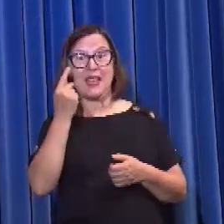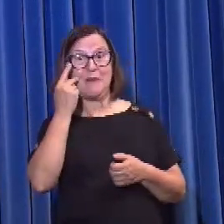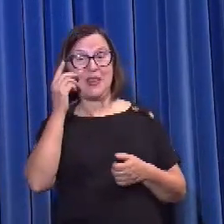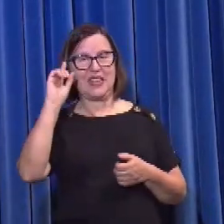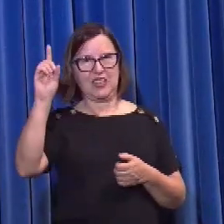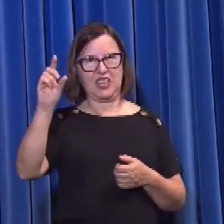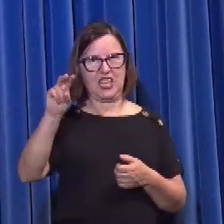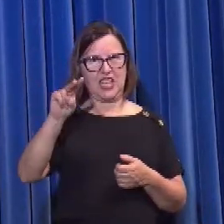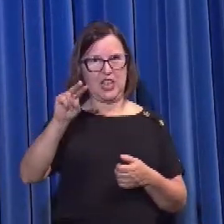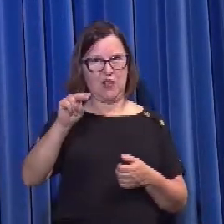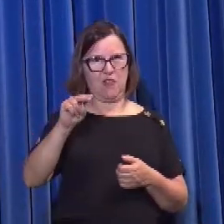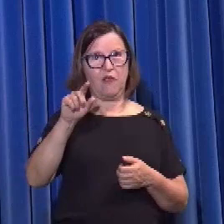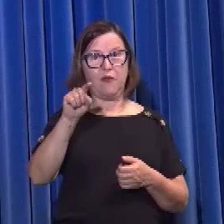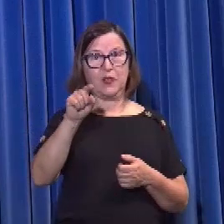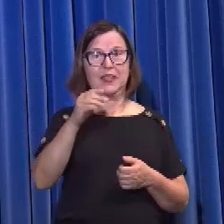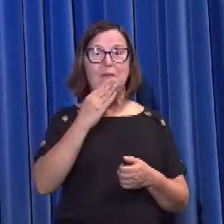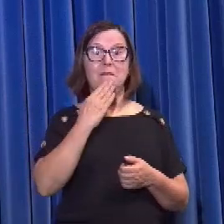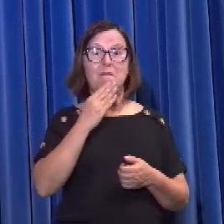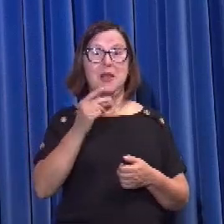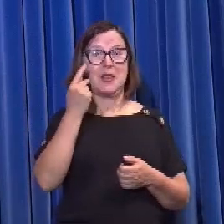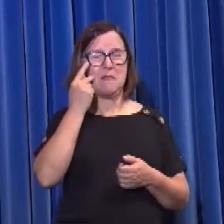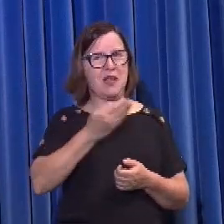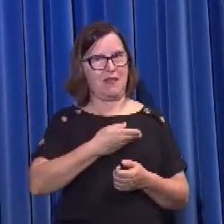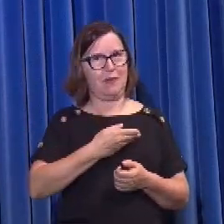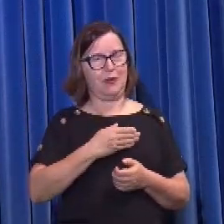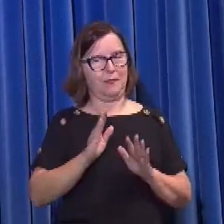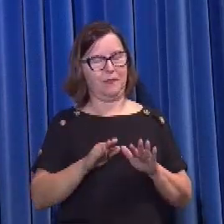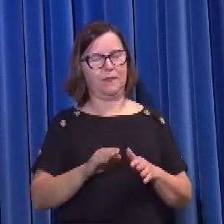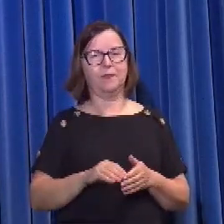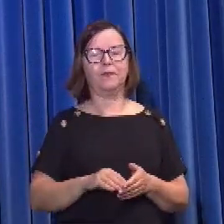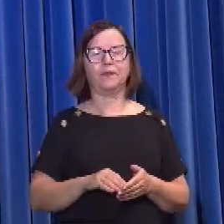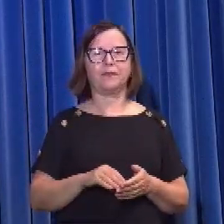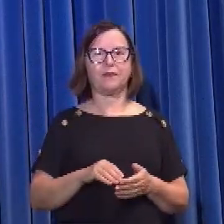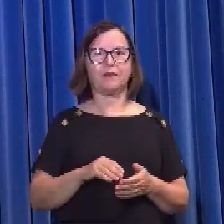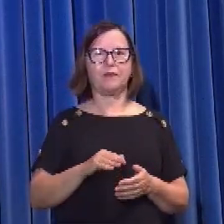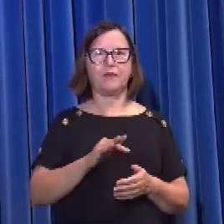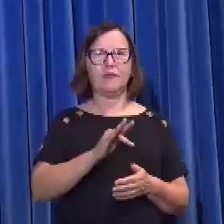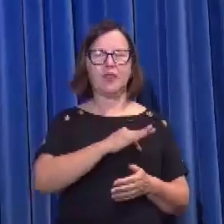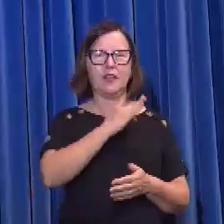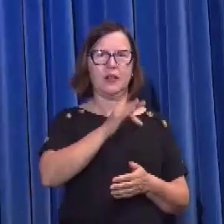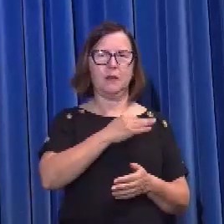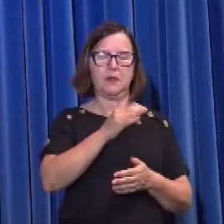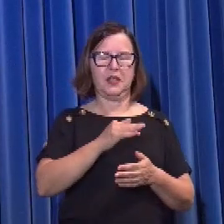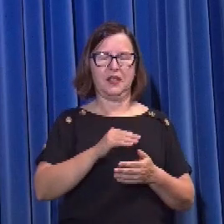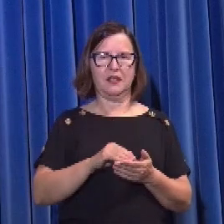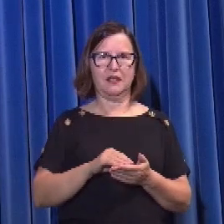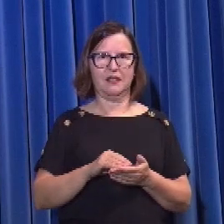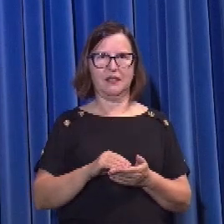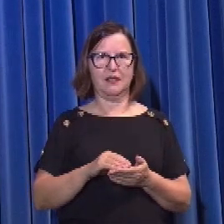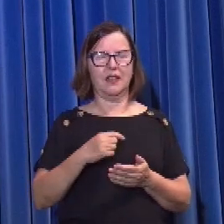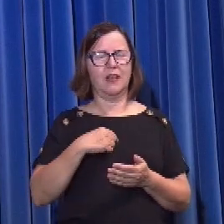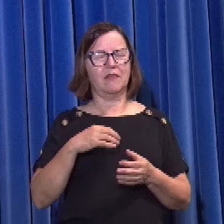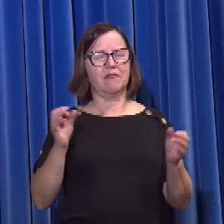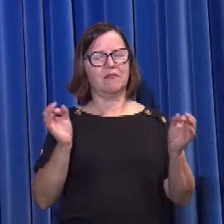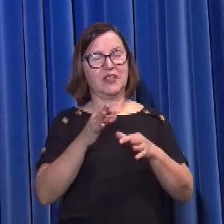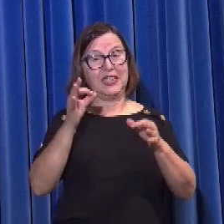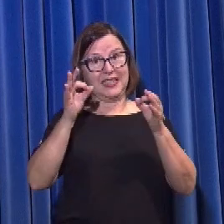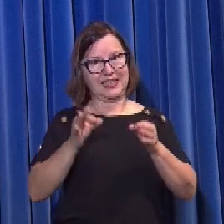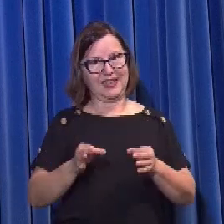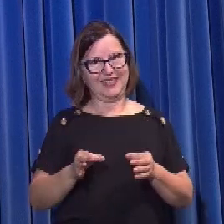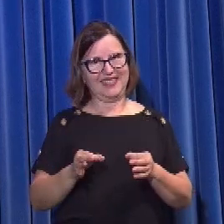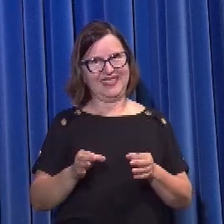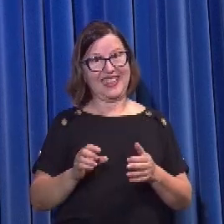Vamos ler Filipenses 1,6, já caminhando para o final. Estou plenamente certo de que aquele